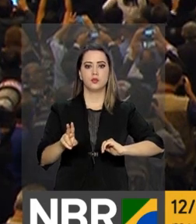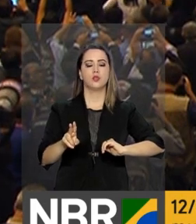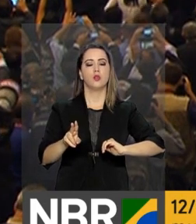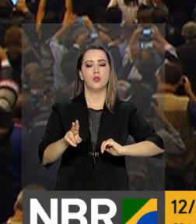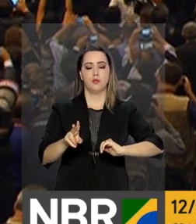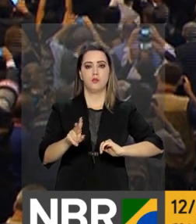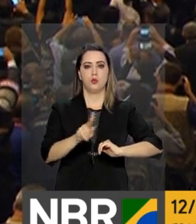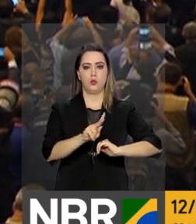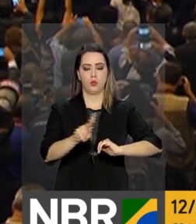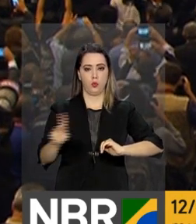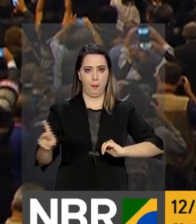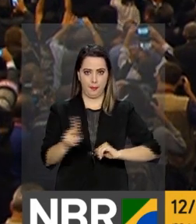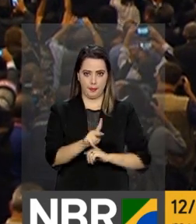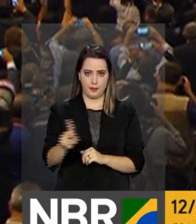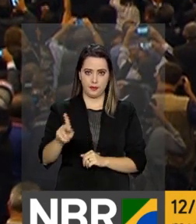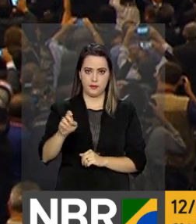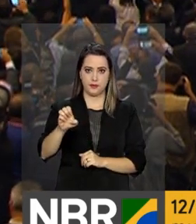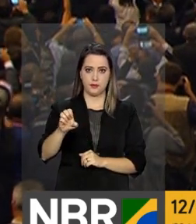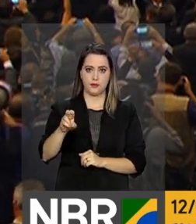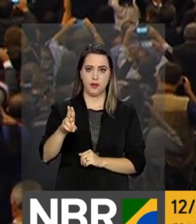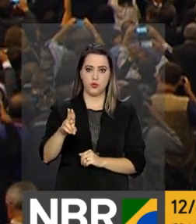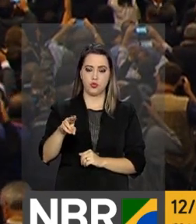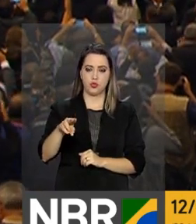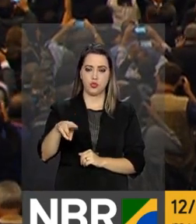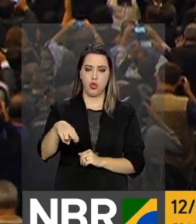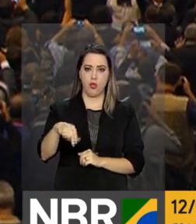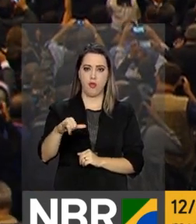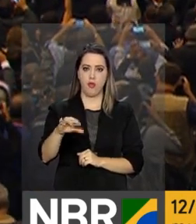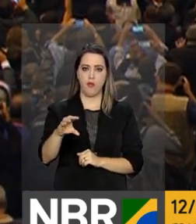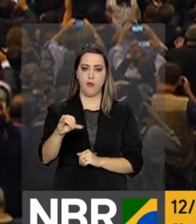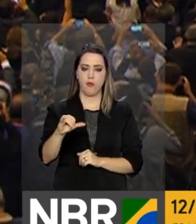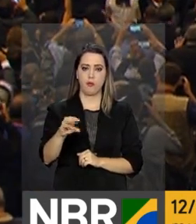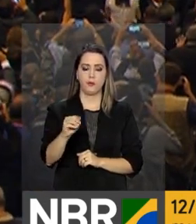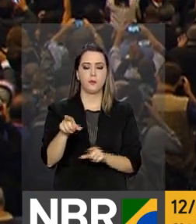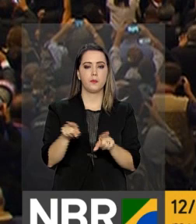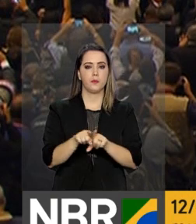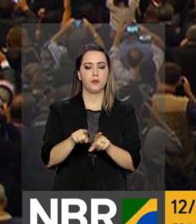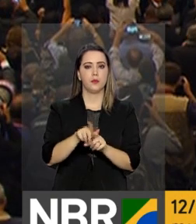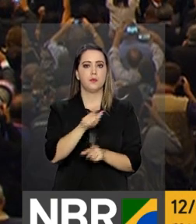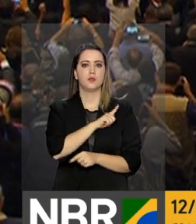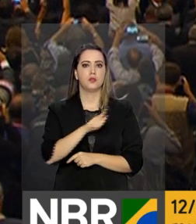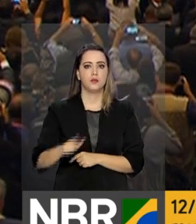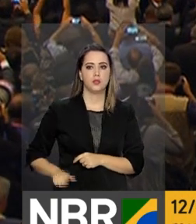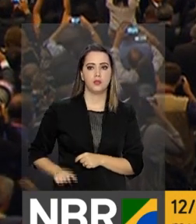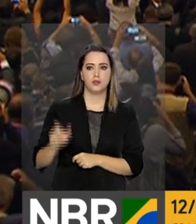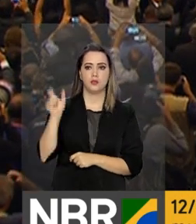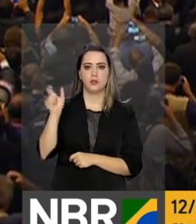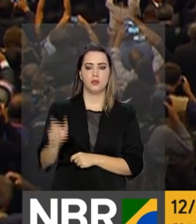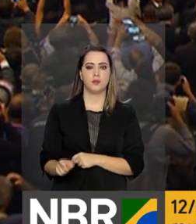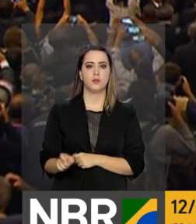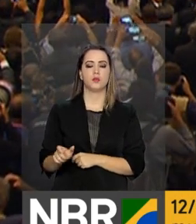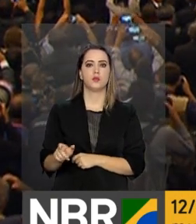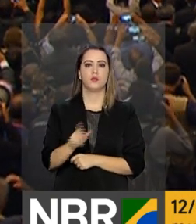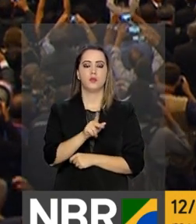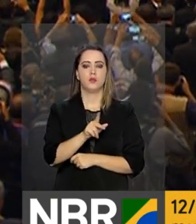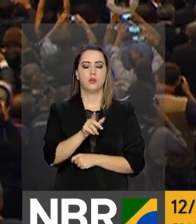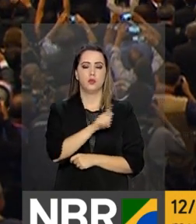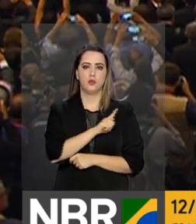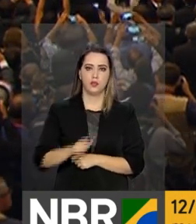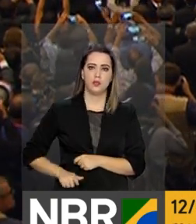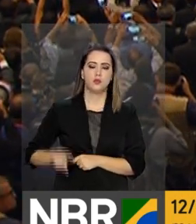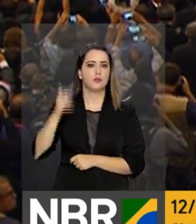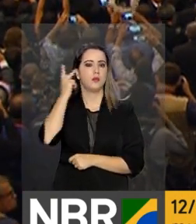Eunício Oliveira. Quero saudar os senhores governadores, na pessoa do governador Geraldo Alckmin. Quero